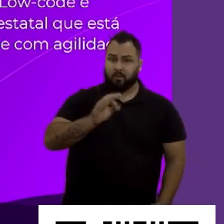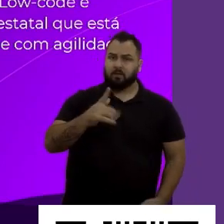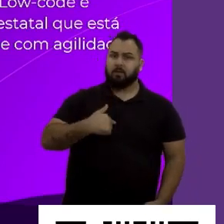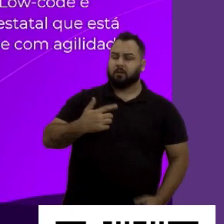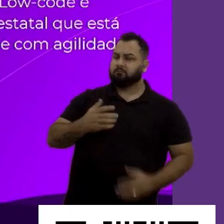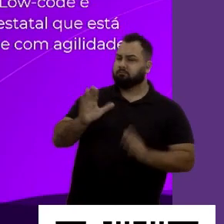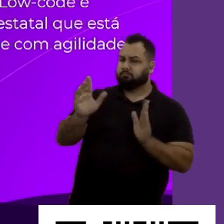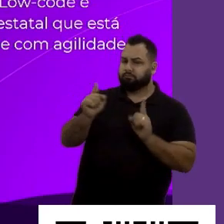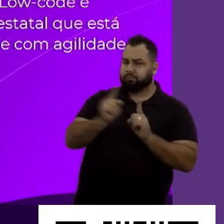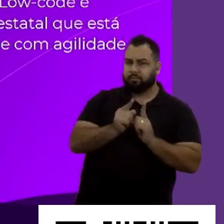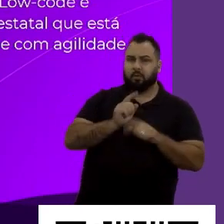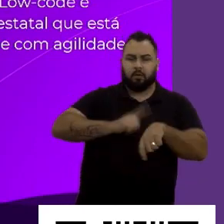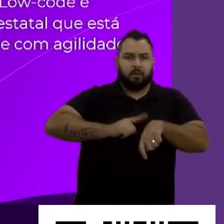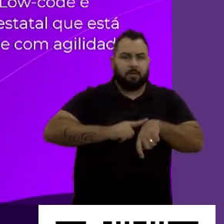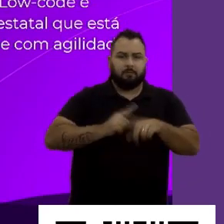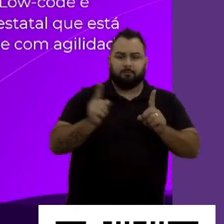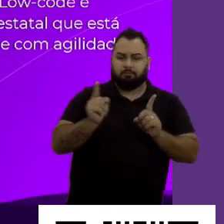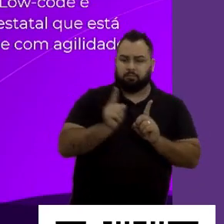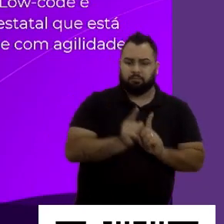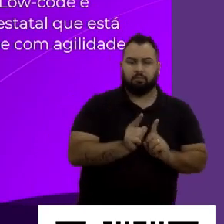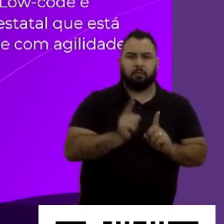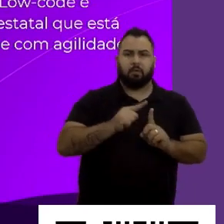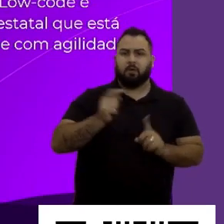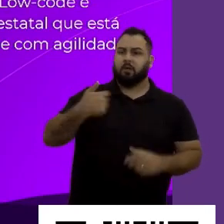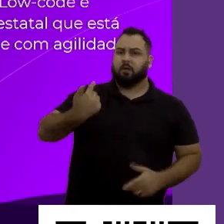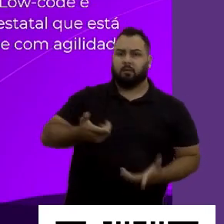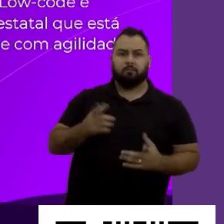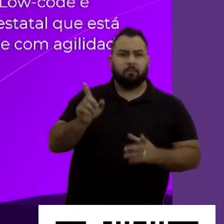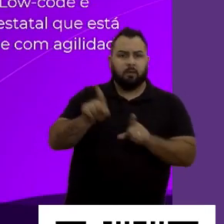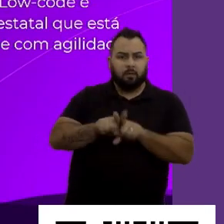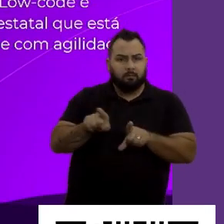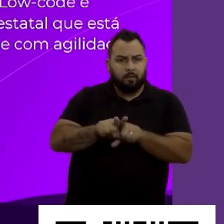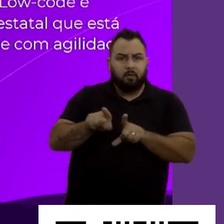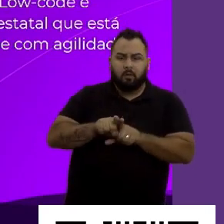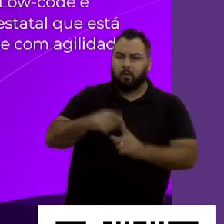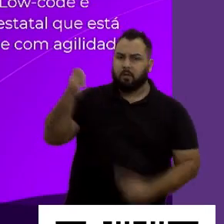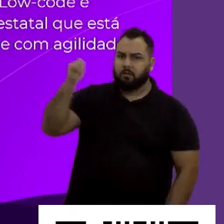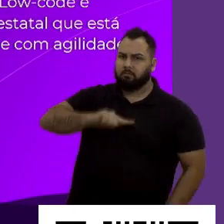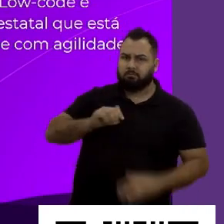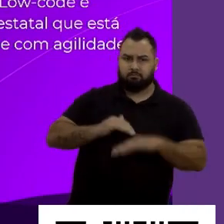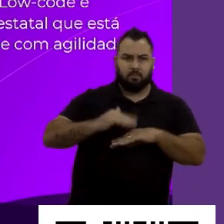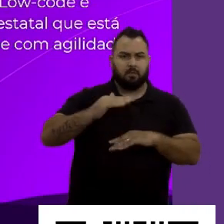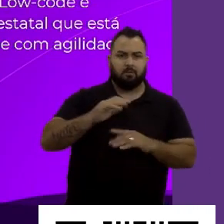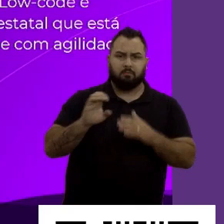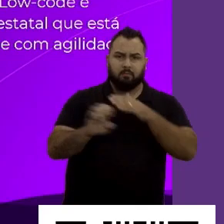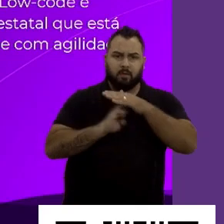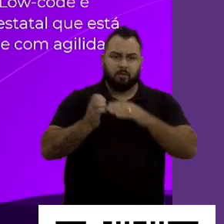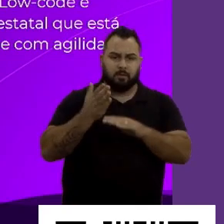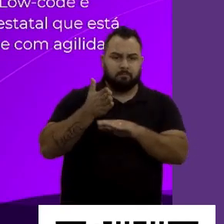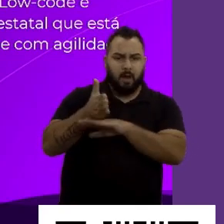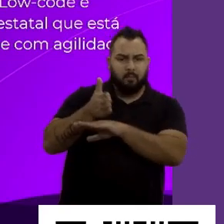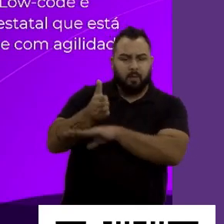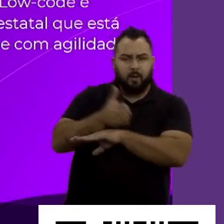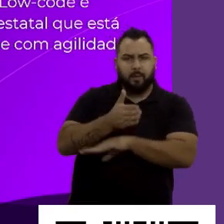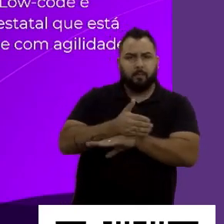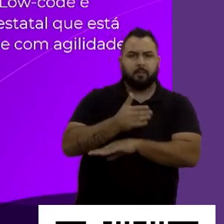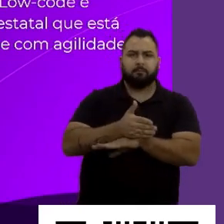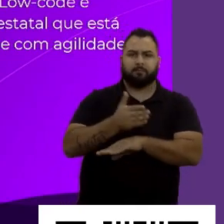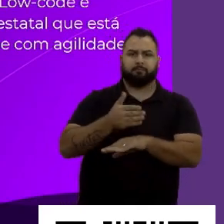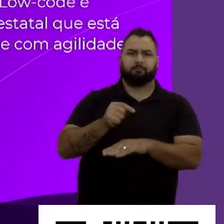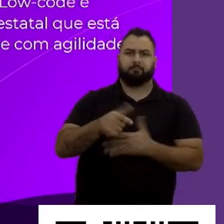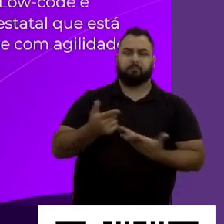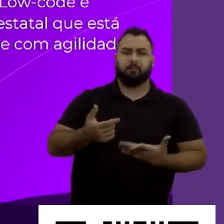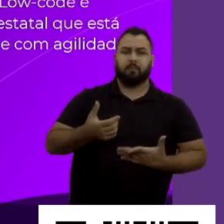o mercado lembra que eu também ganhei o mercado com mais agilidade depois de um mês e meio e 63%